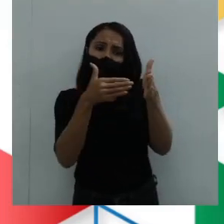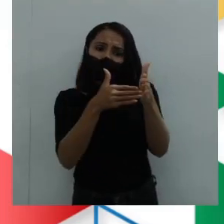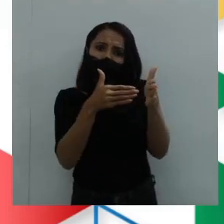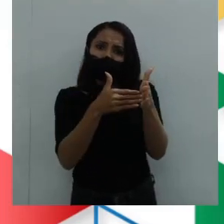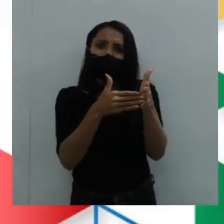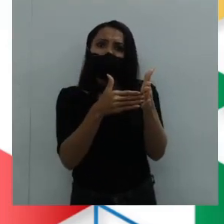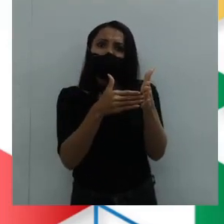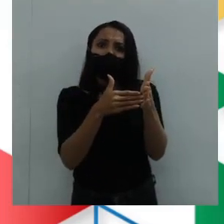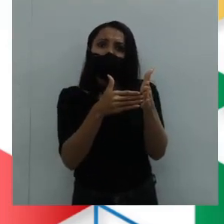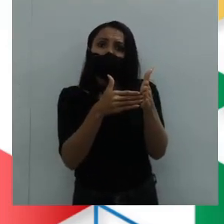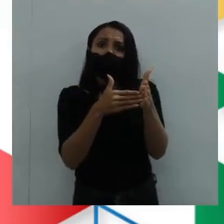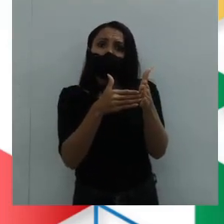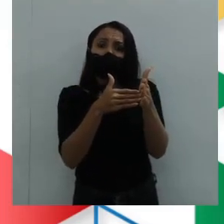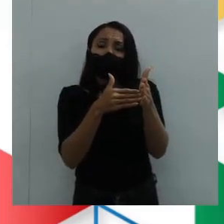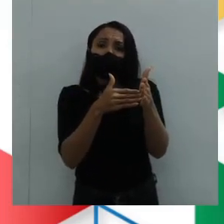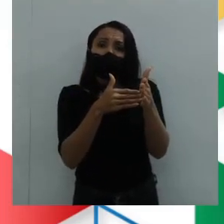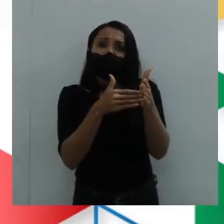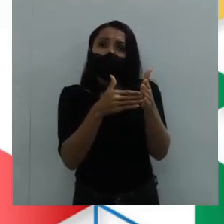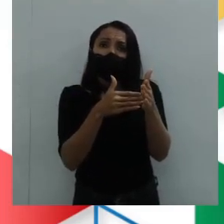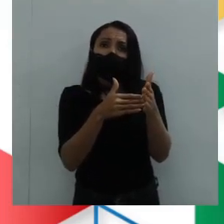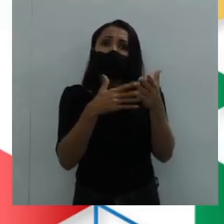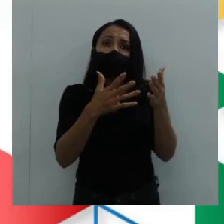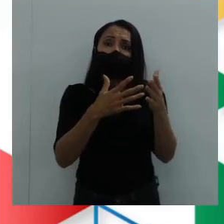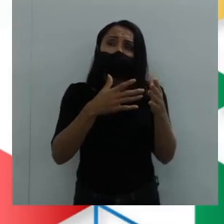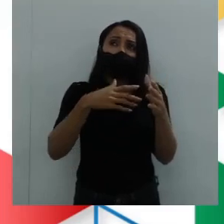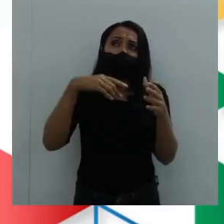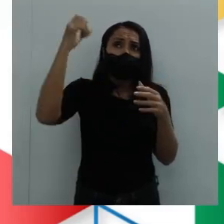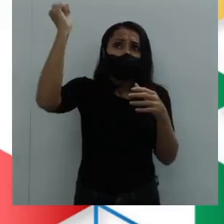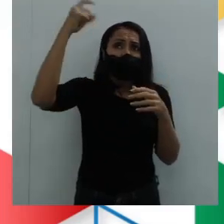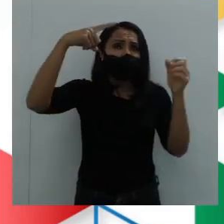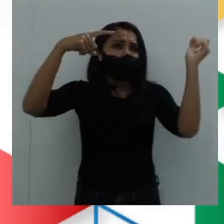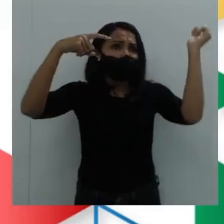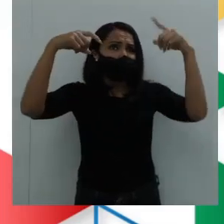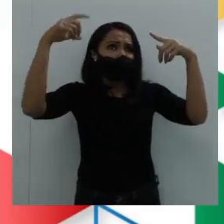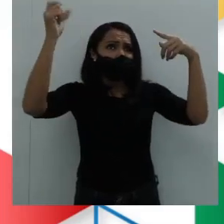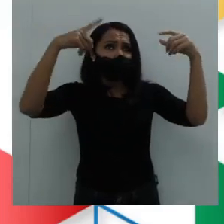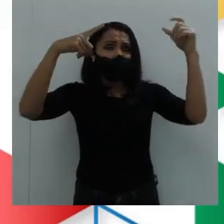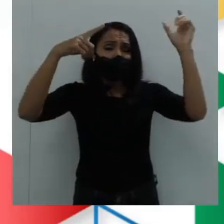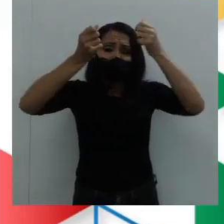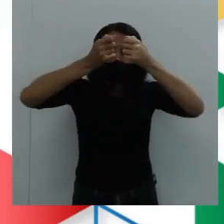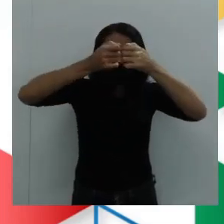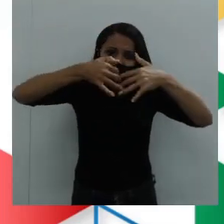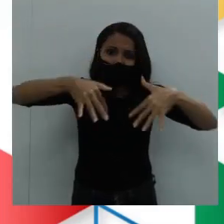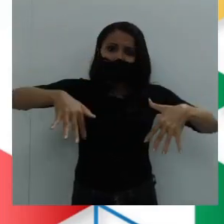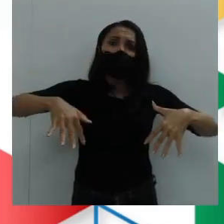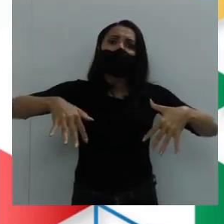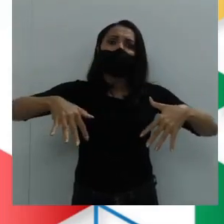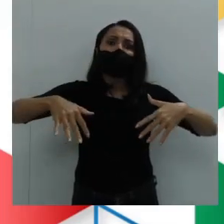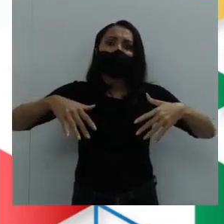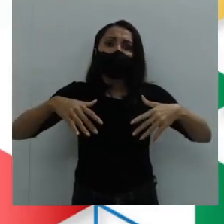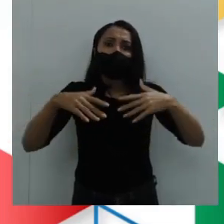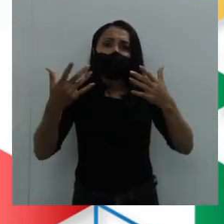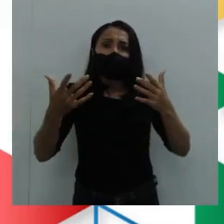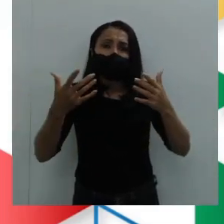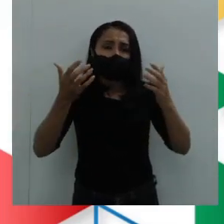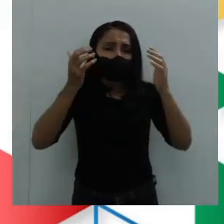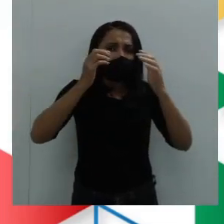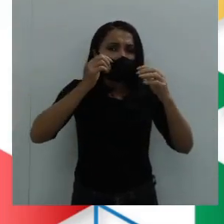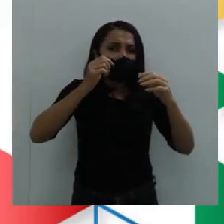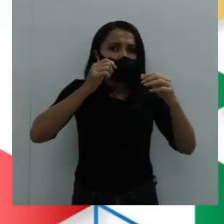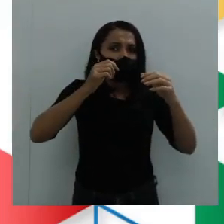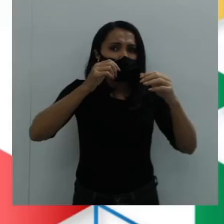que faz com que mais radiação infravermelha seja retida e